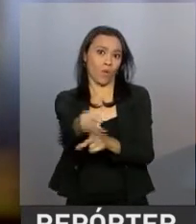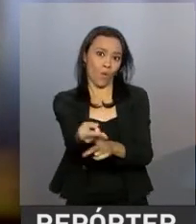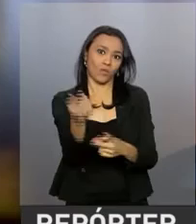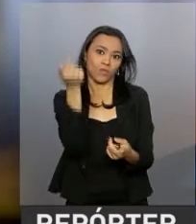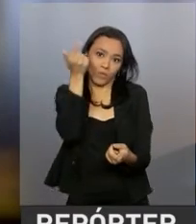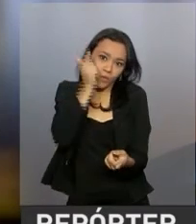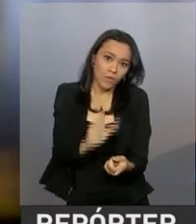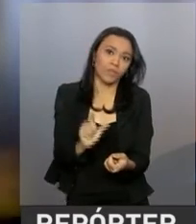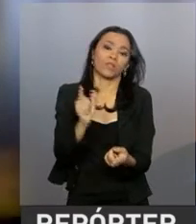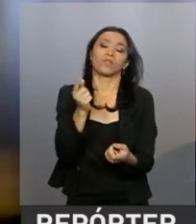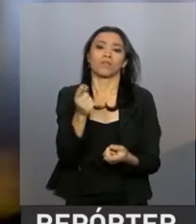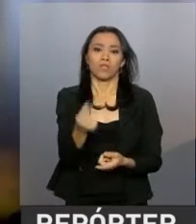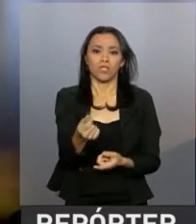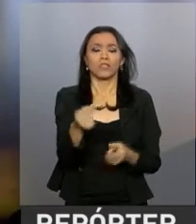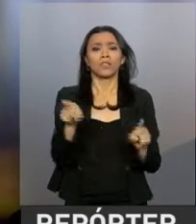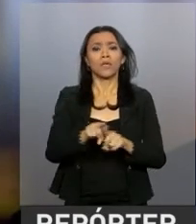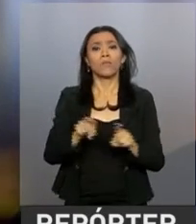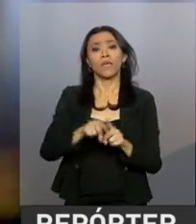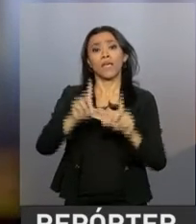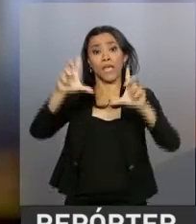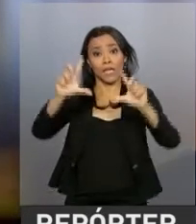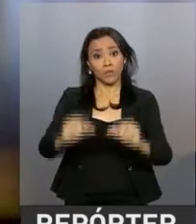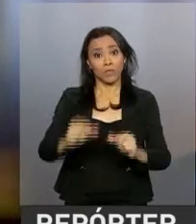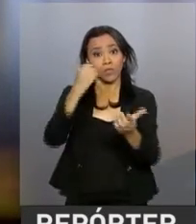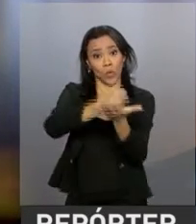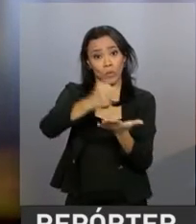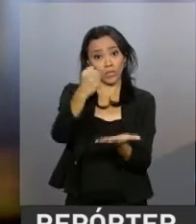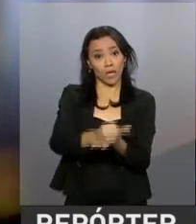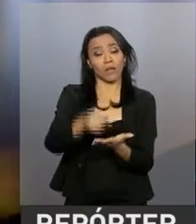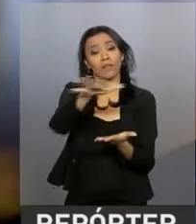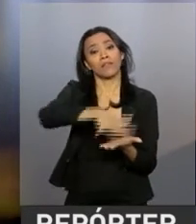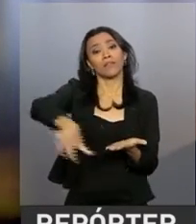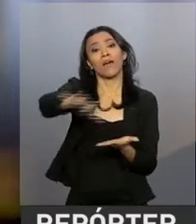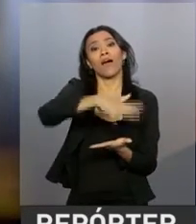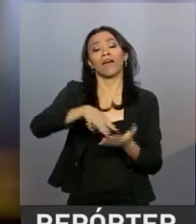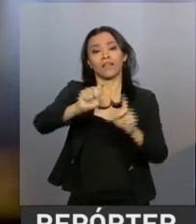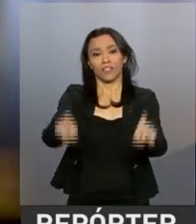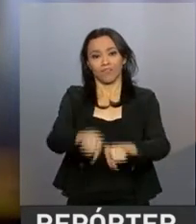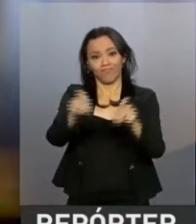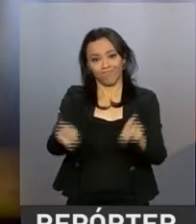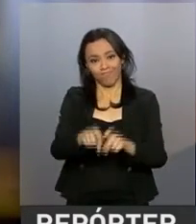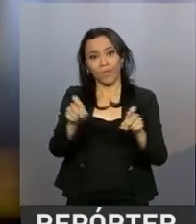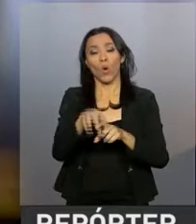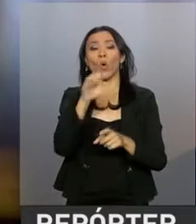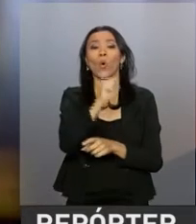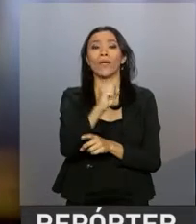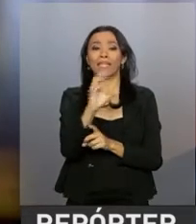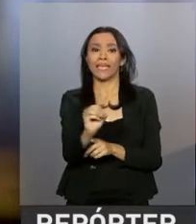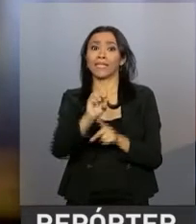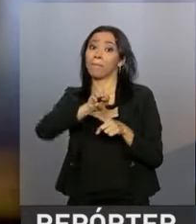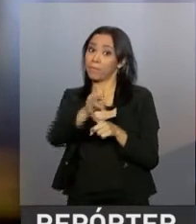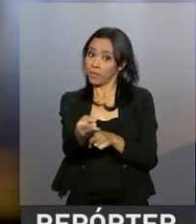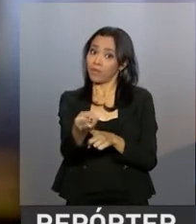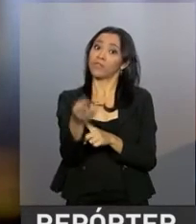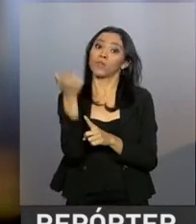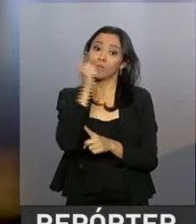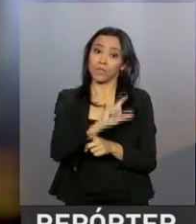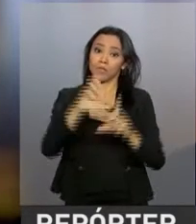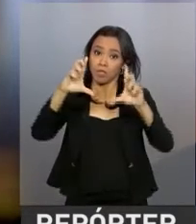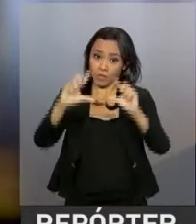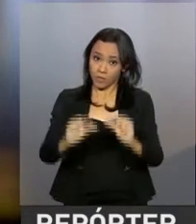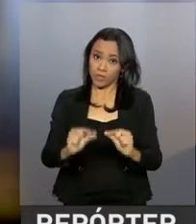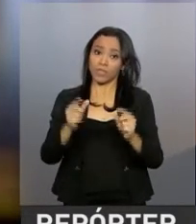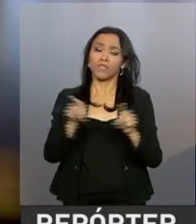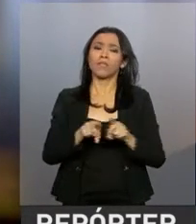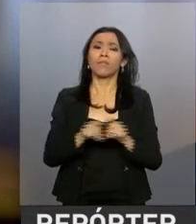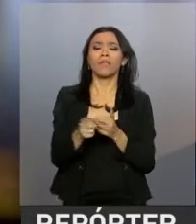a redução dos contratos de informática, reduzimos mais 80 milhões de reais por ano em despesas e na renegociação